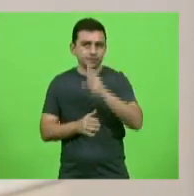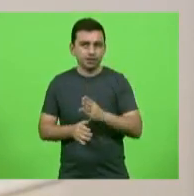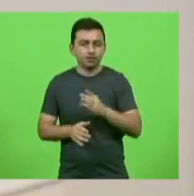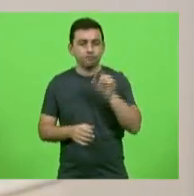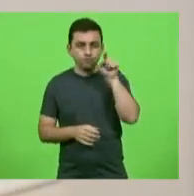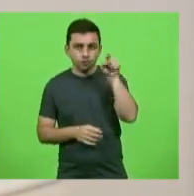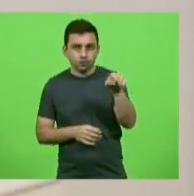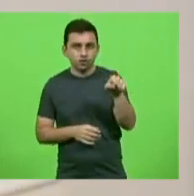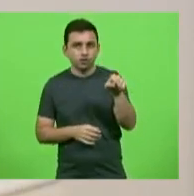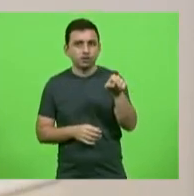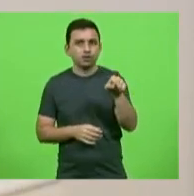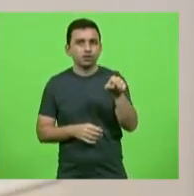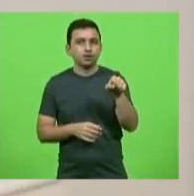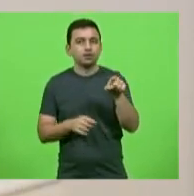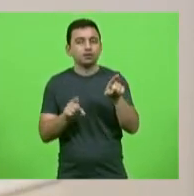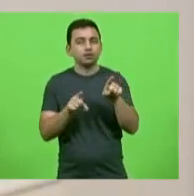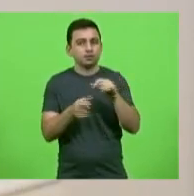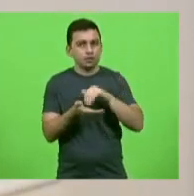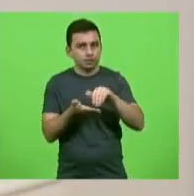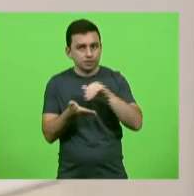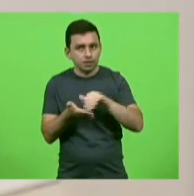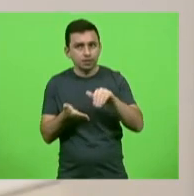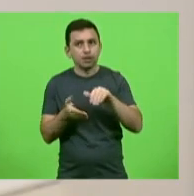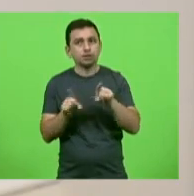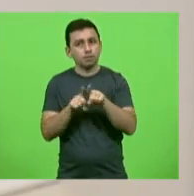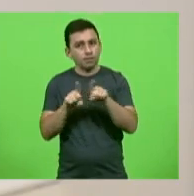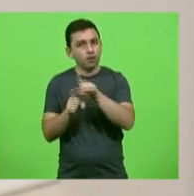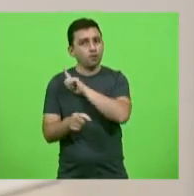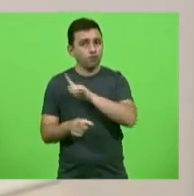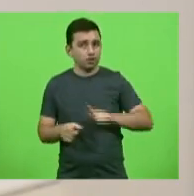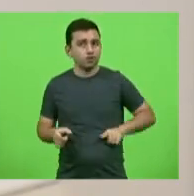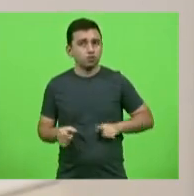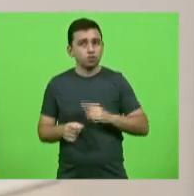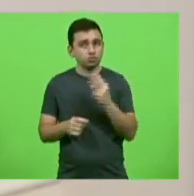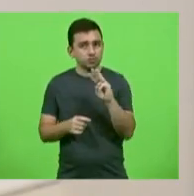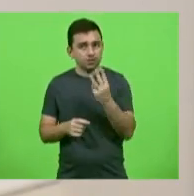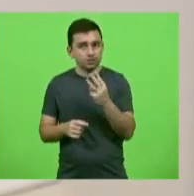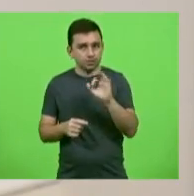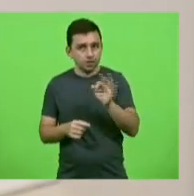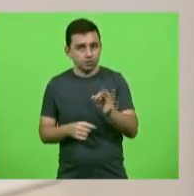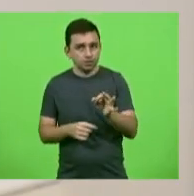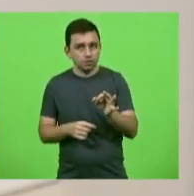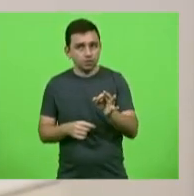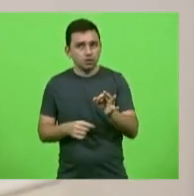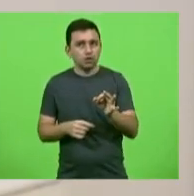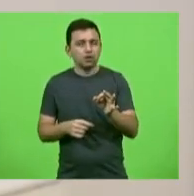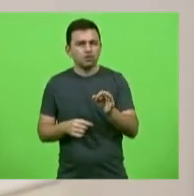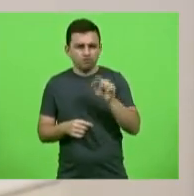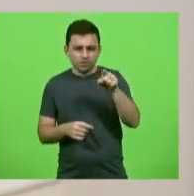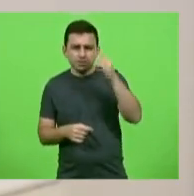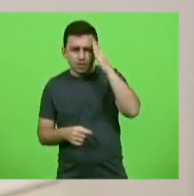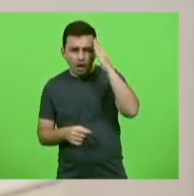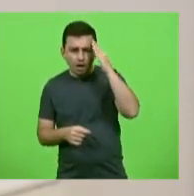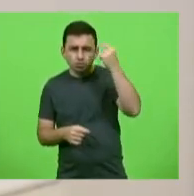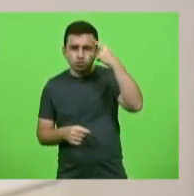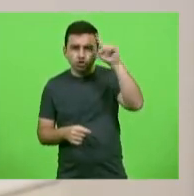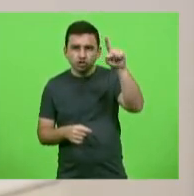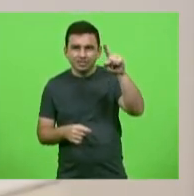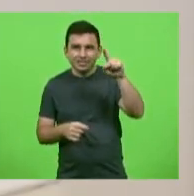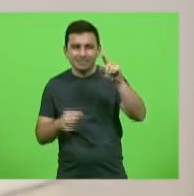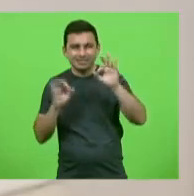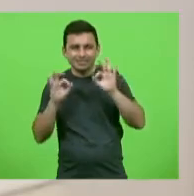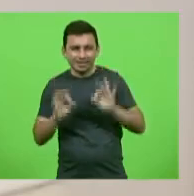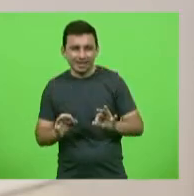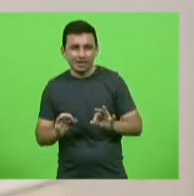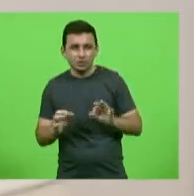e o secretário e o governador antes dessa data, né? O senhor teria como precisar informar de maneira mais